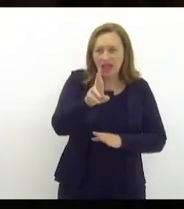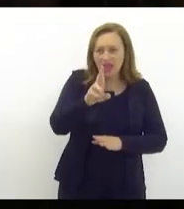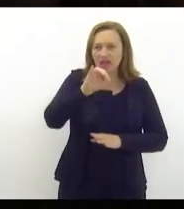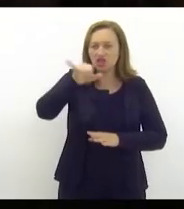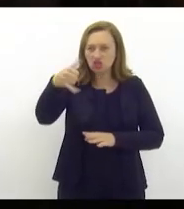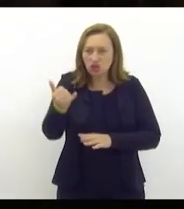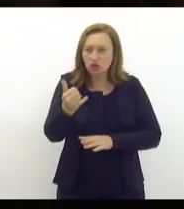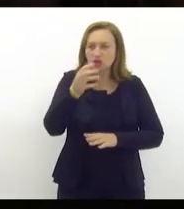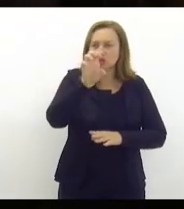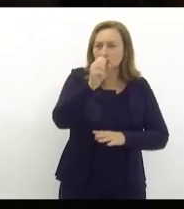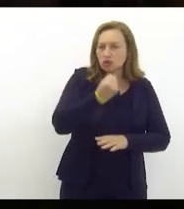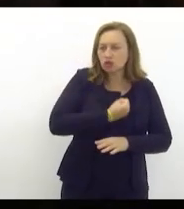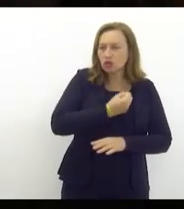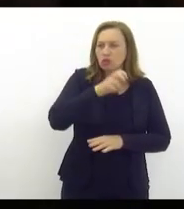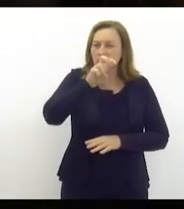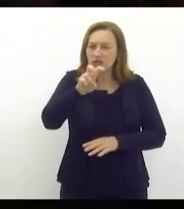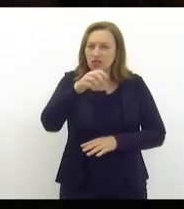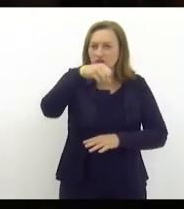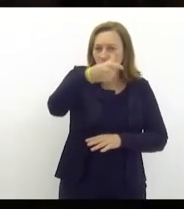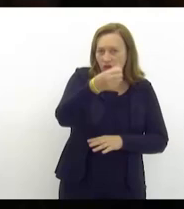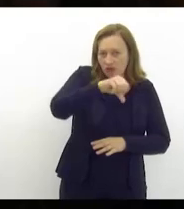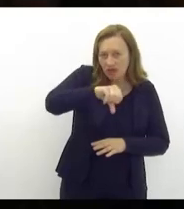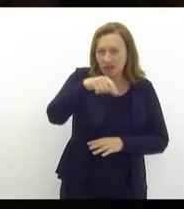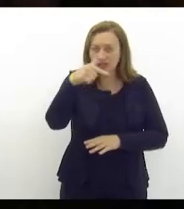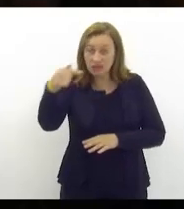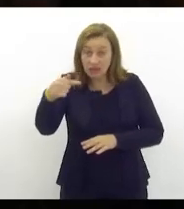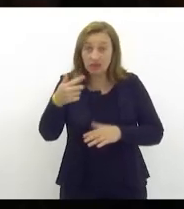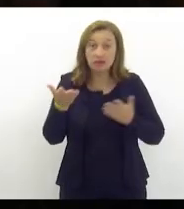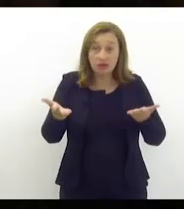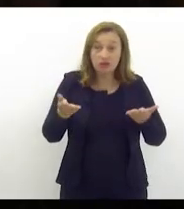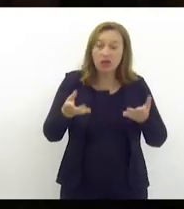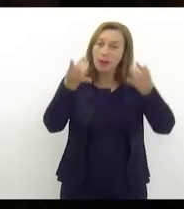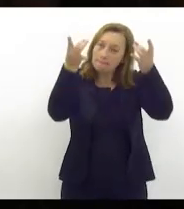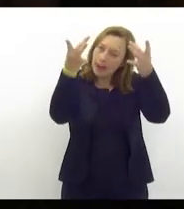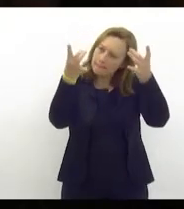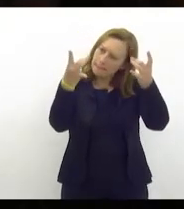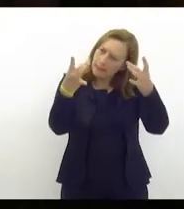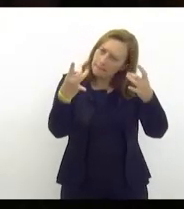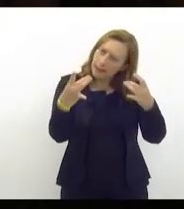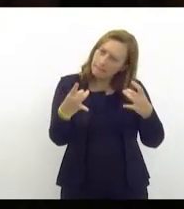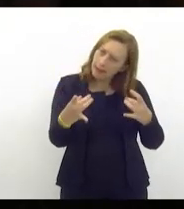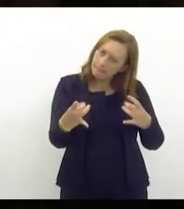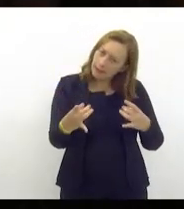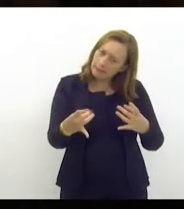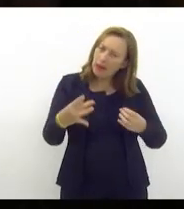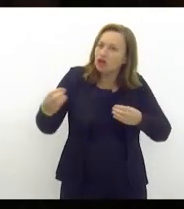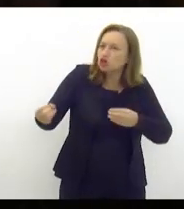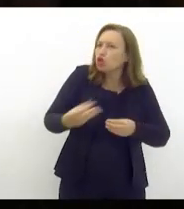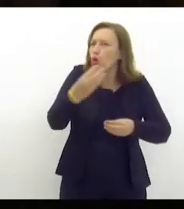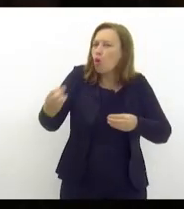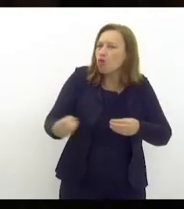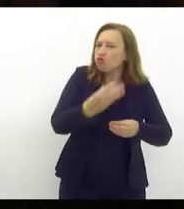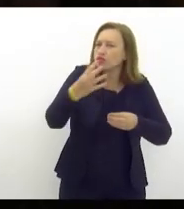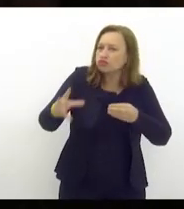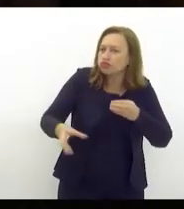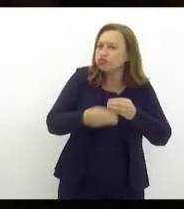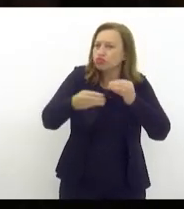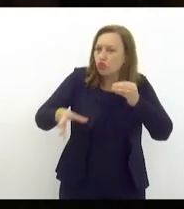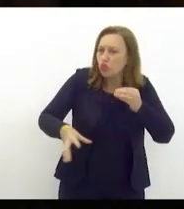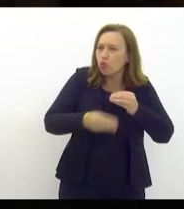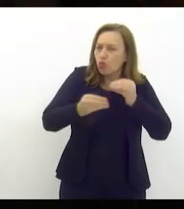5 de 97, que é o Codigerge. Então, você está pontuando que criou novos dispositivos e